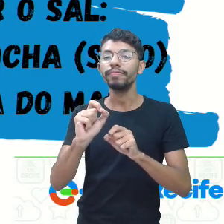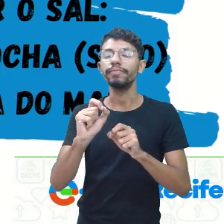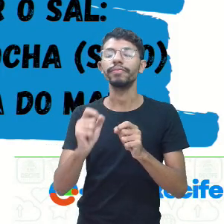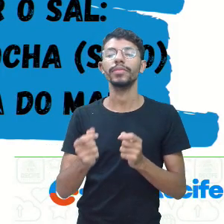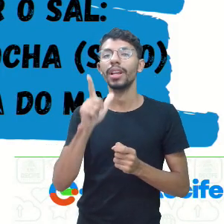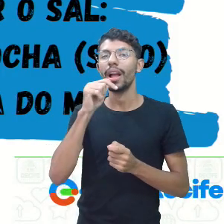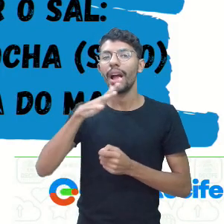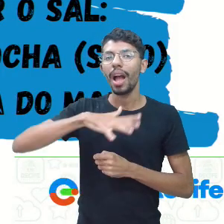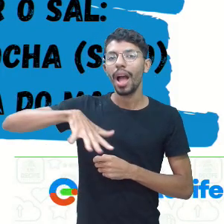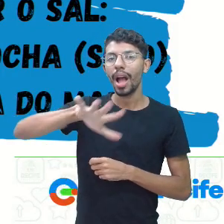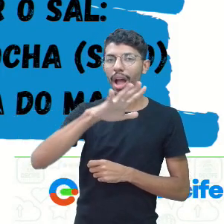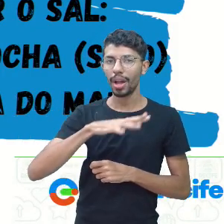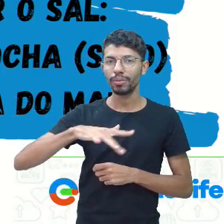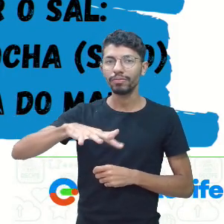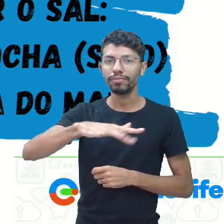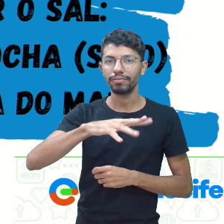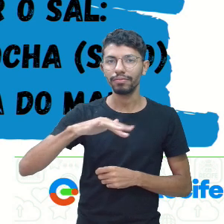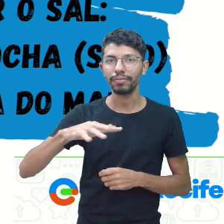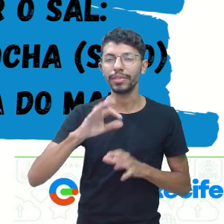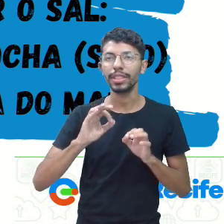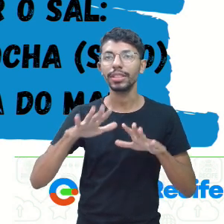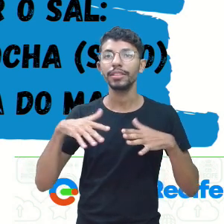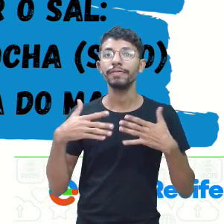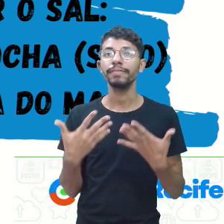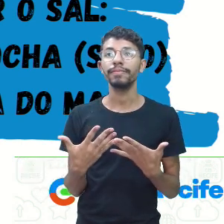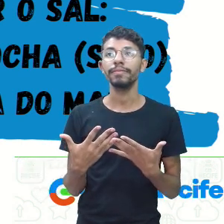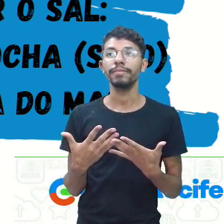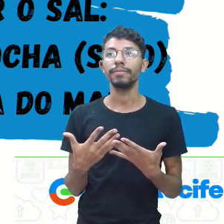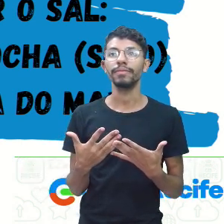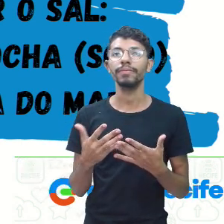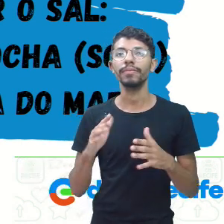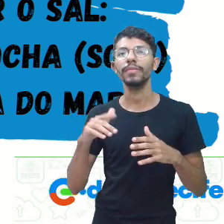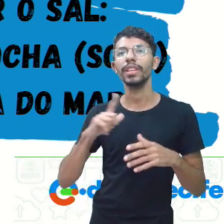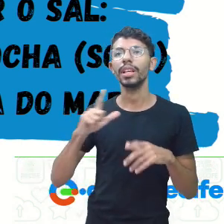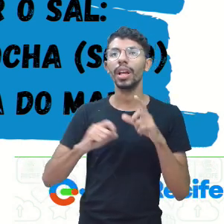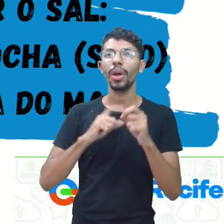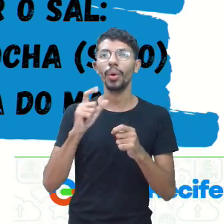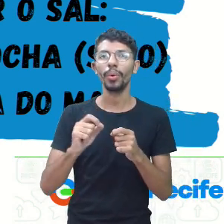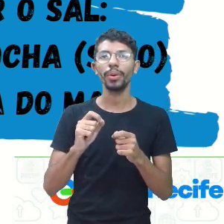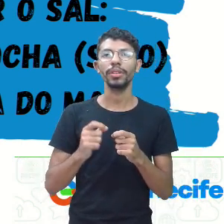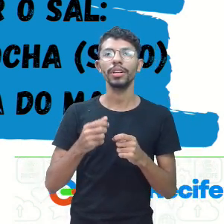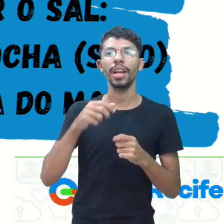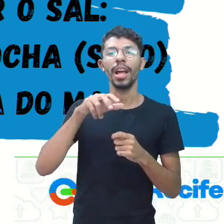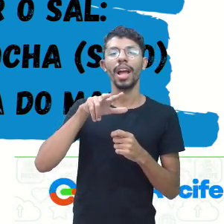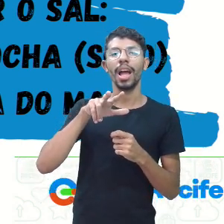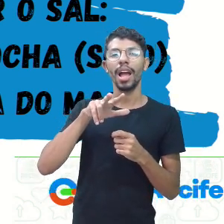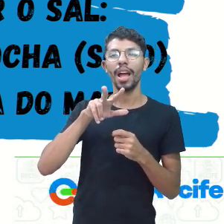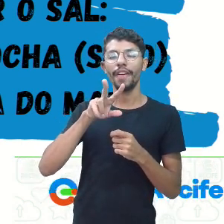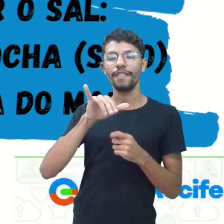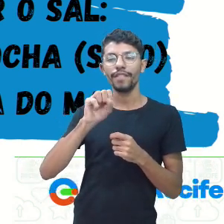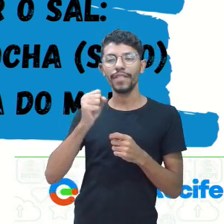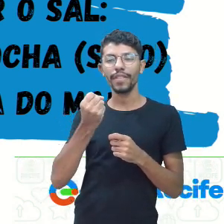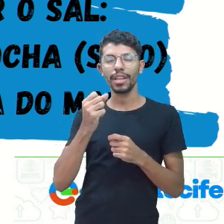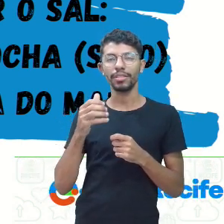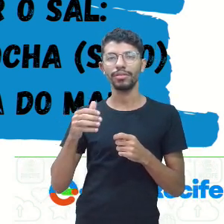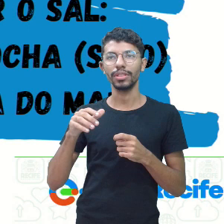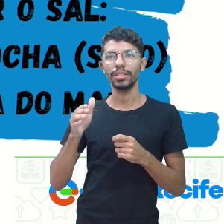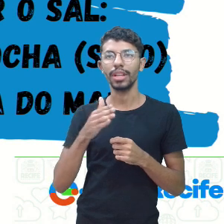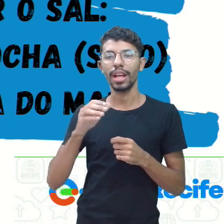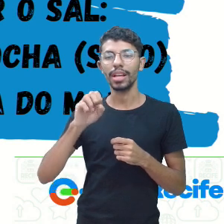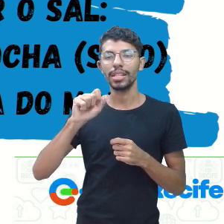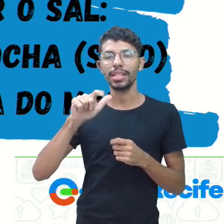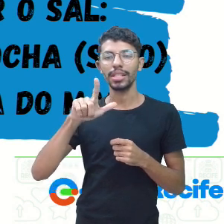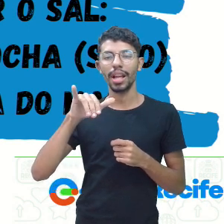estou mostrando aí o ciclo da água do mar, e aí vem as salinas, que são verdadeiros piscinas